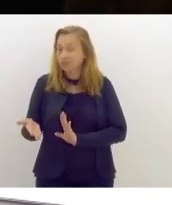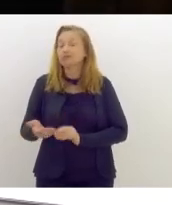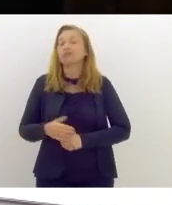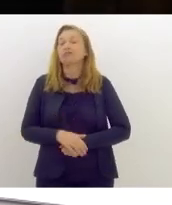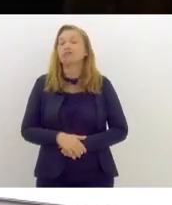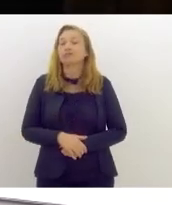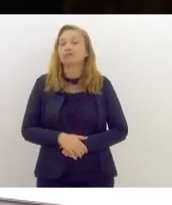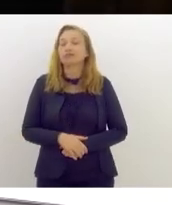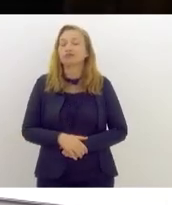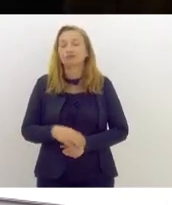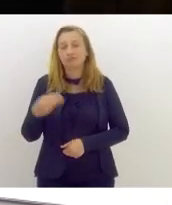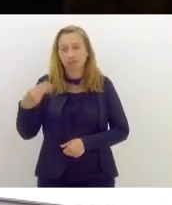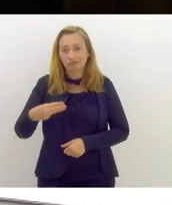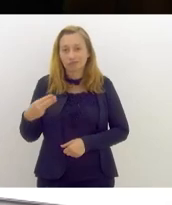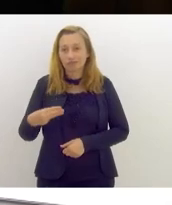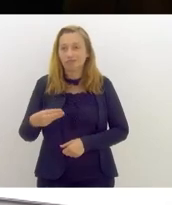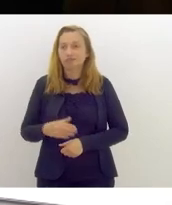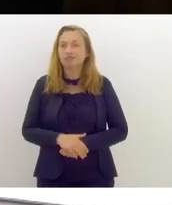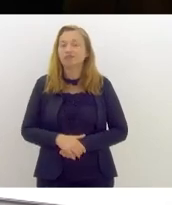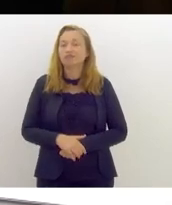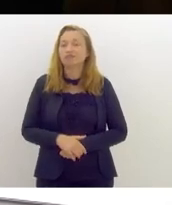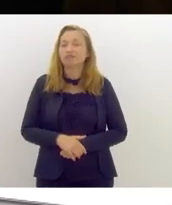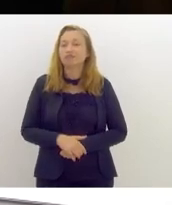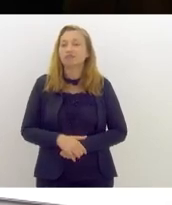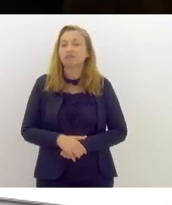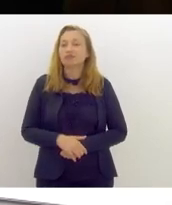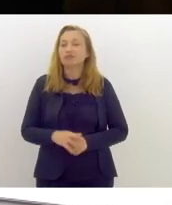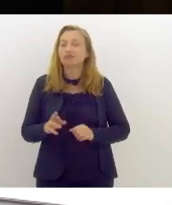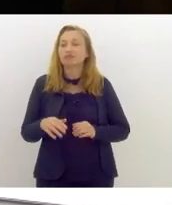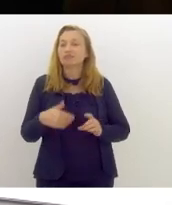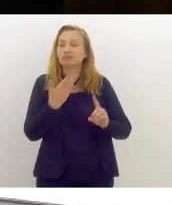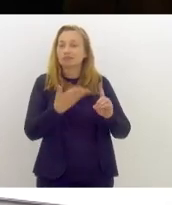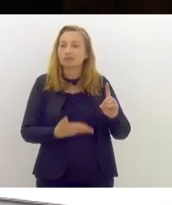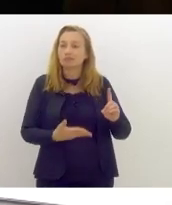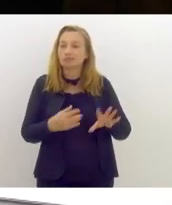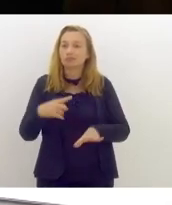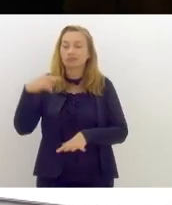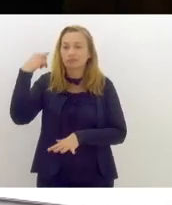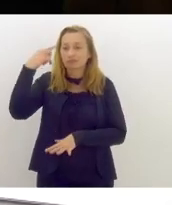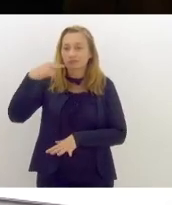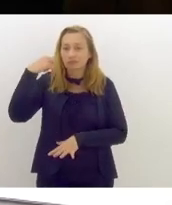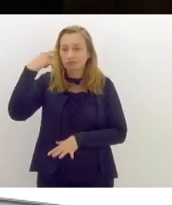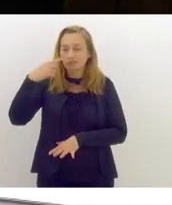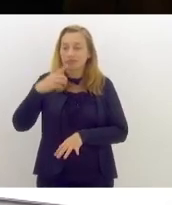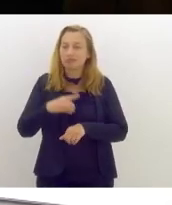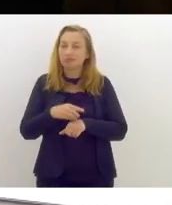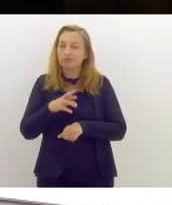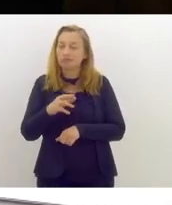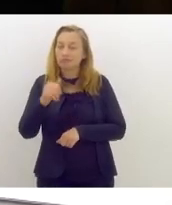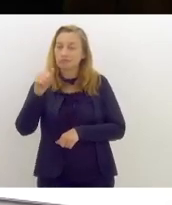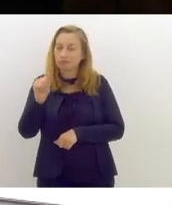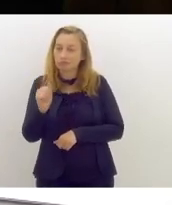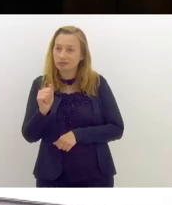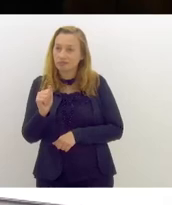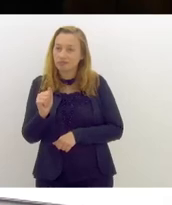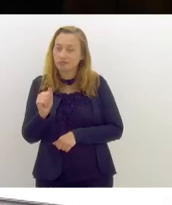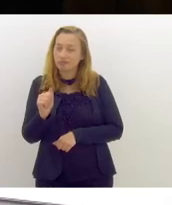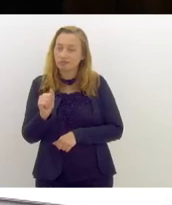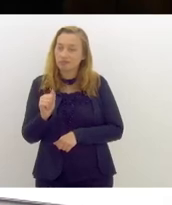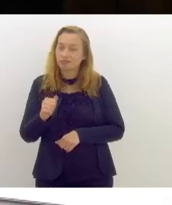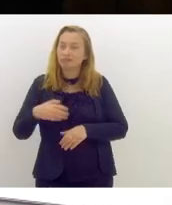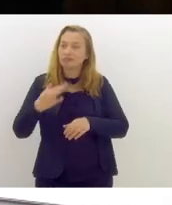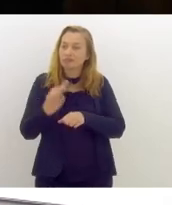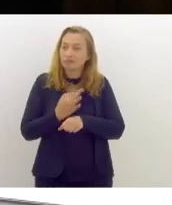e terceiro homenagear aqueles advogados e a doutora Ana Basílio é o símbolo da